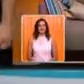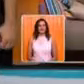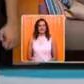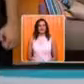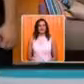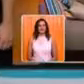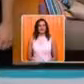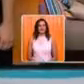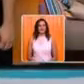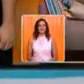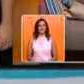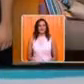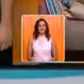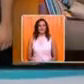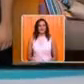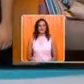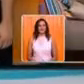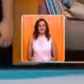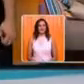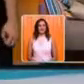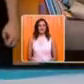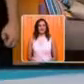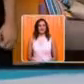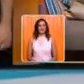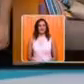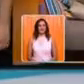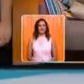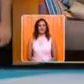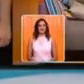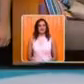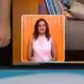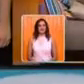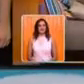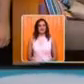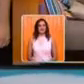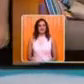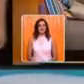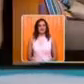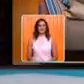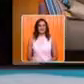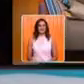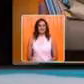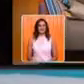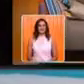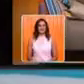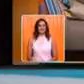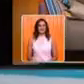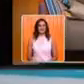que tem um homem relacionado com uma canção Então porque os outros já comem as outras áreas solidariedade